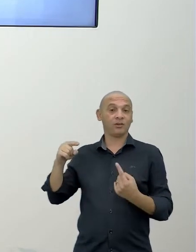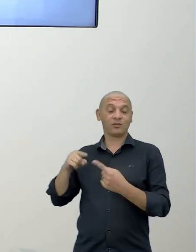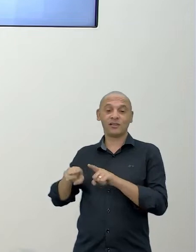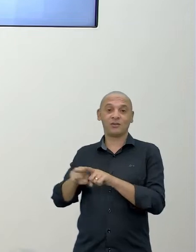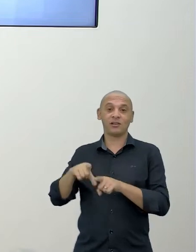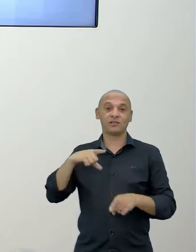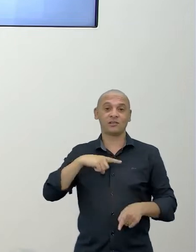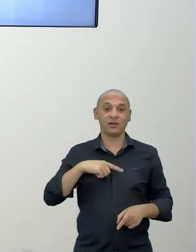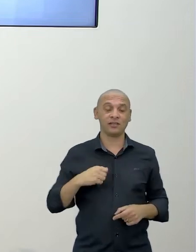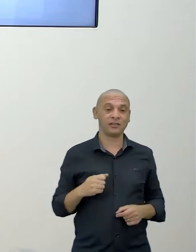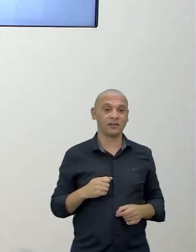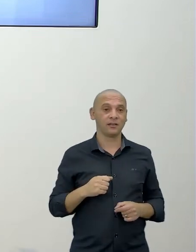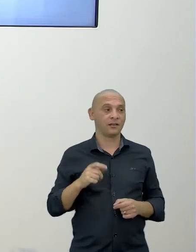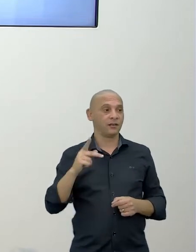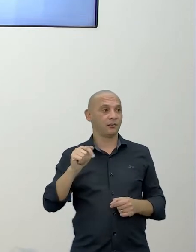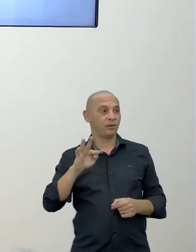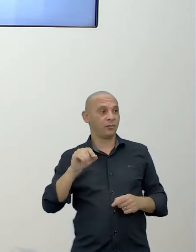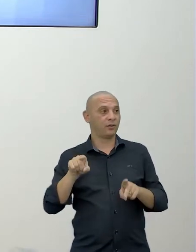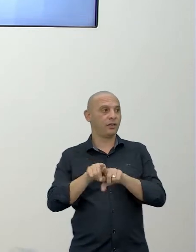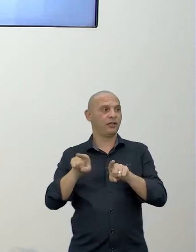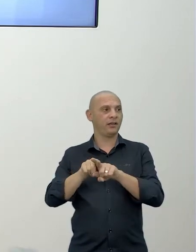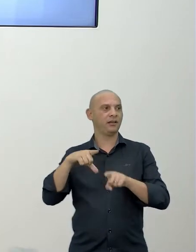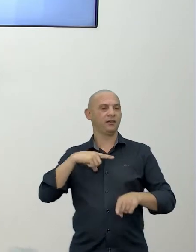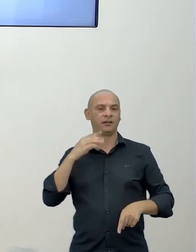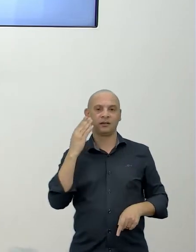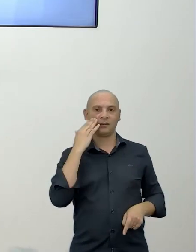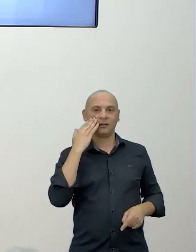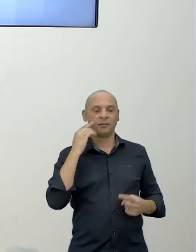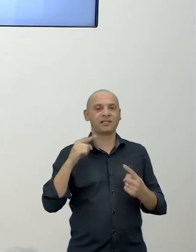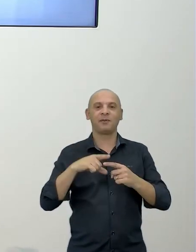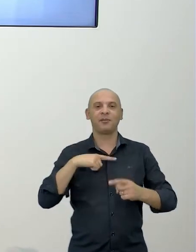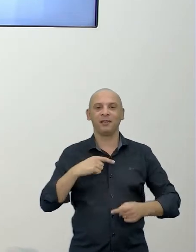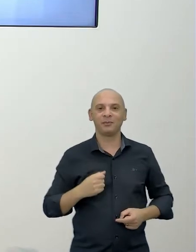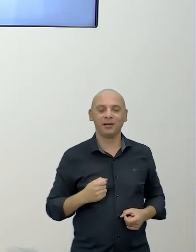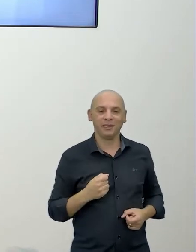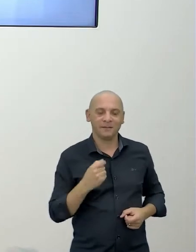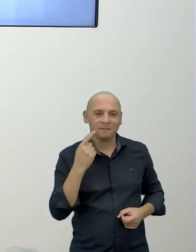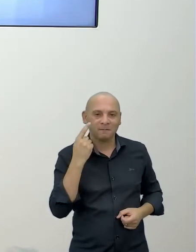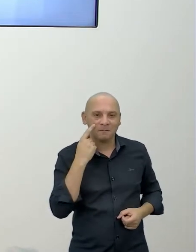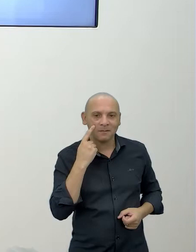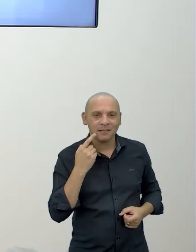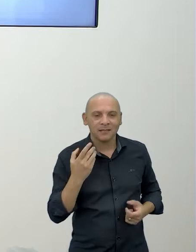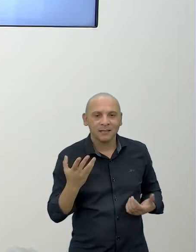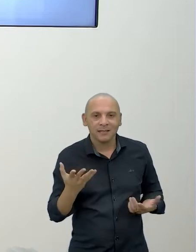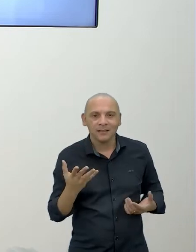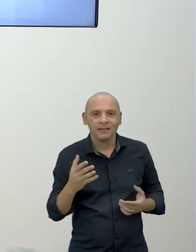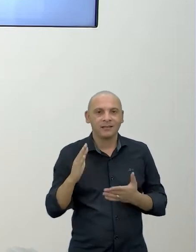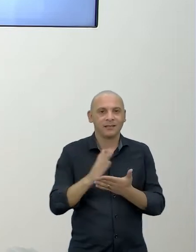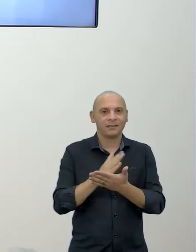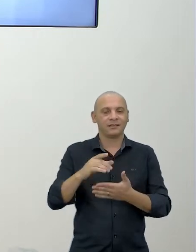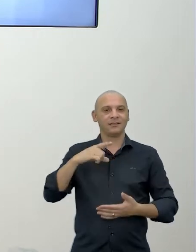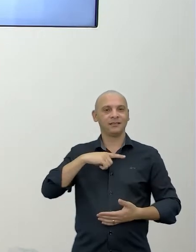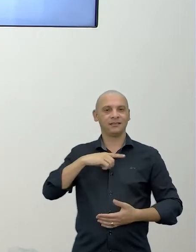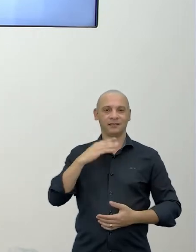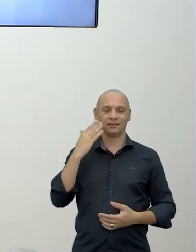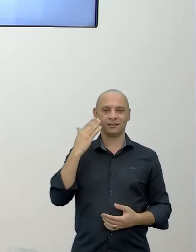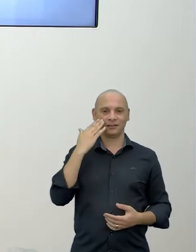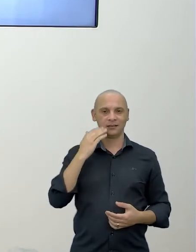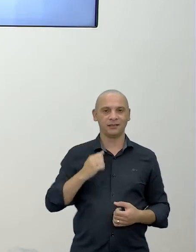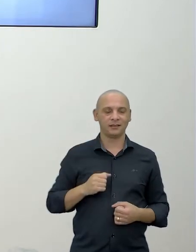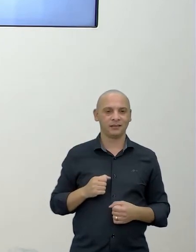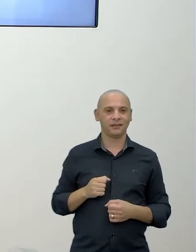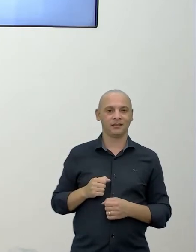sobre transtornos alimentares, ela tinha me falado que o TCC dela foi sobre a bulimia em relação a bailarinas,